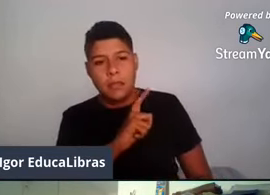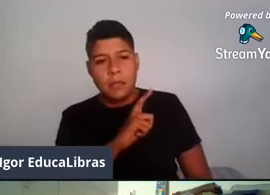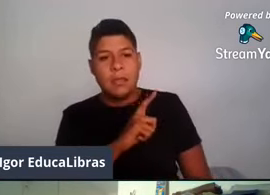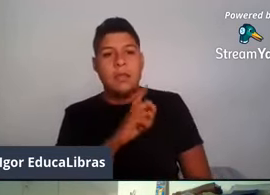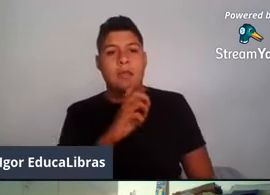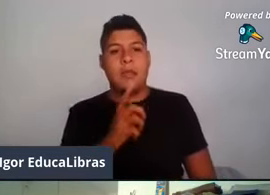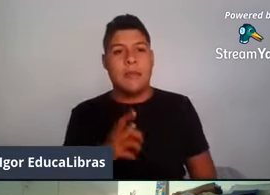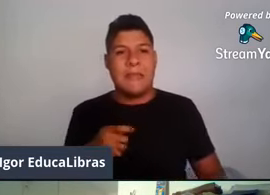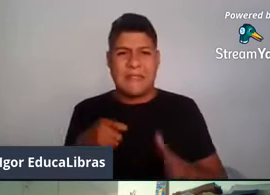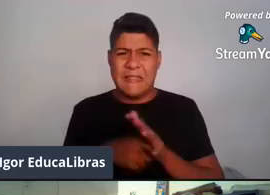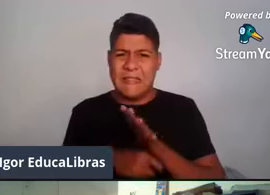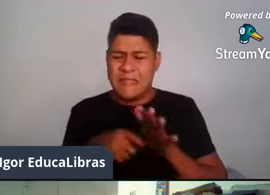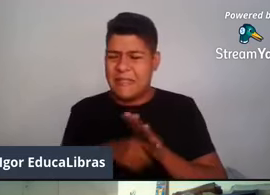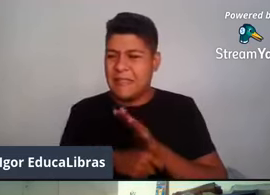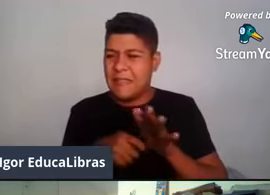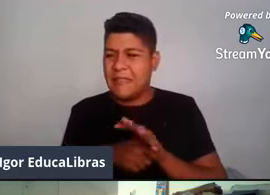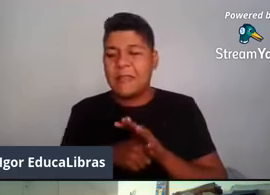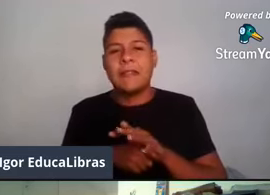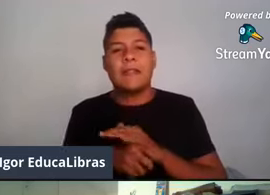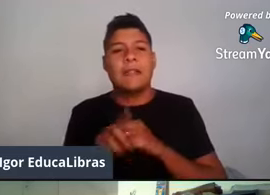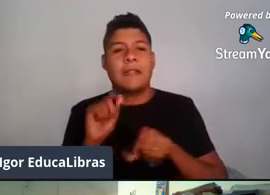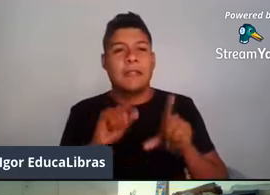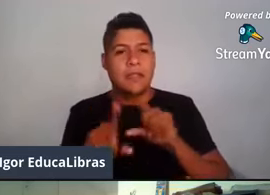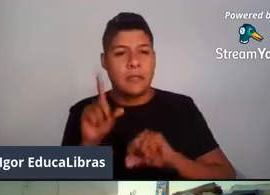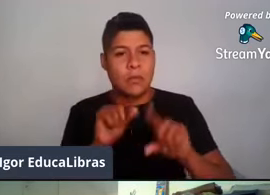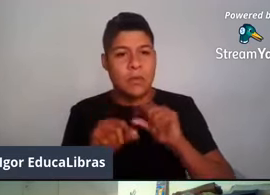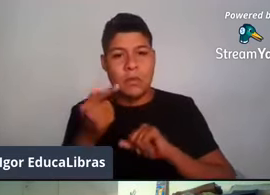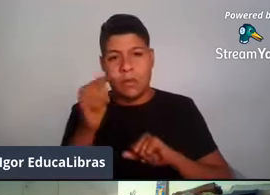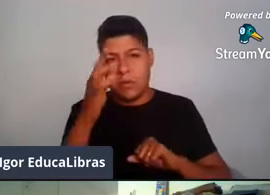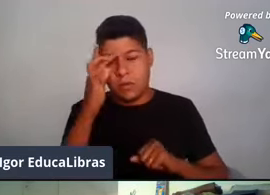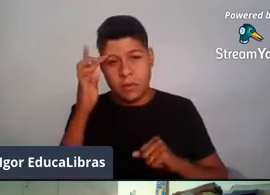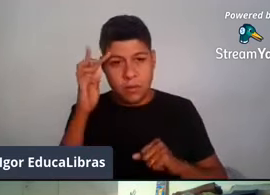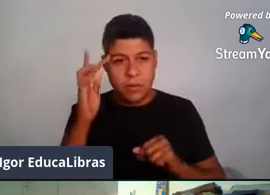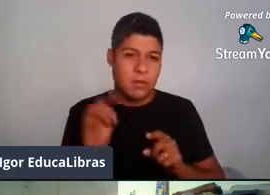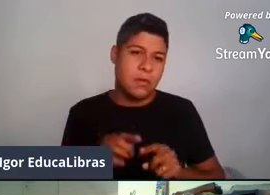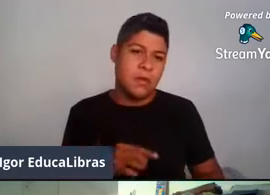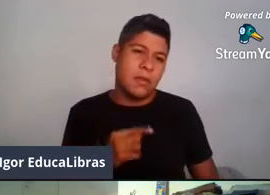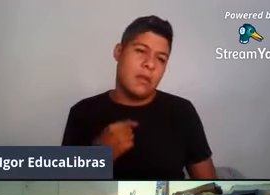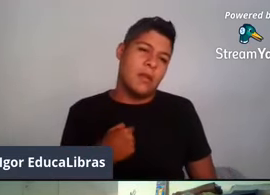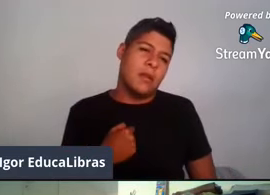pressões incríveis para eu escolher outras pessoas. Daí eu